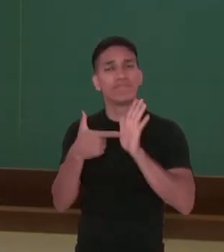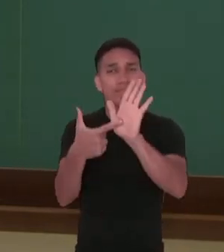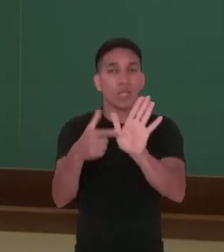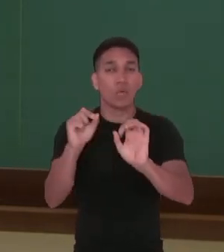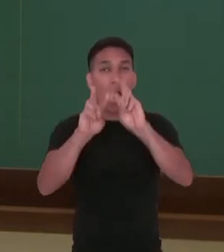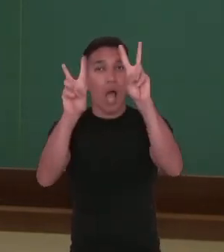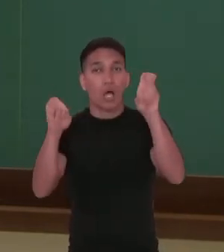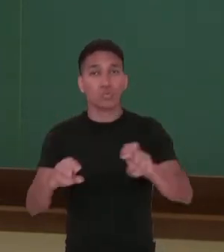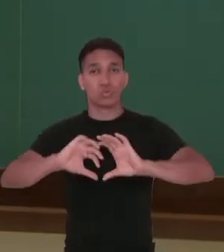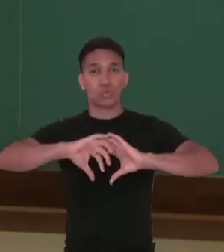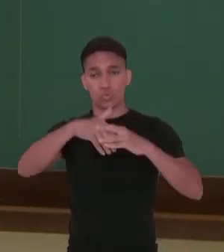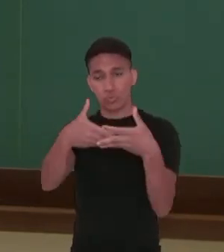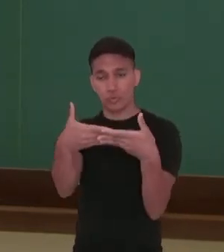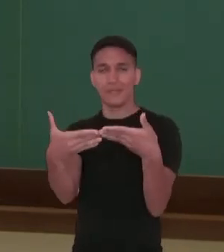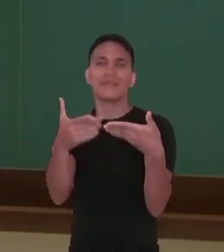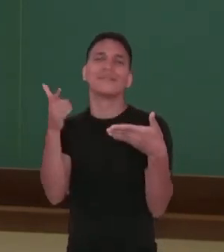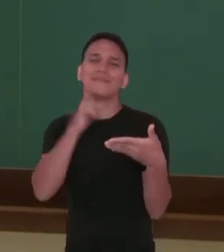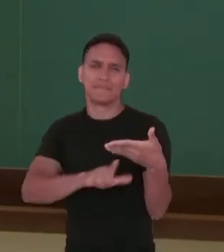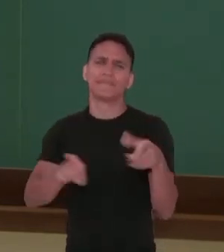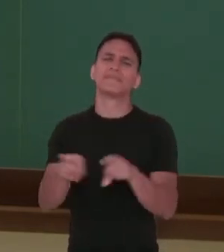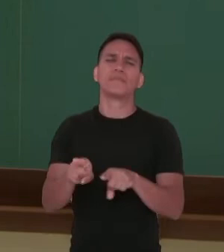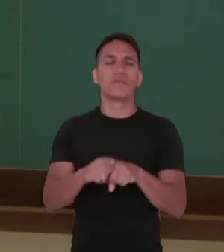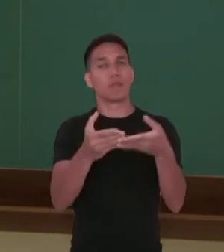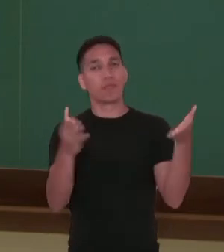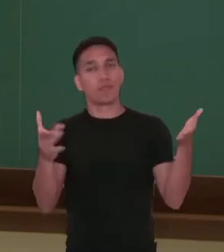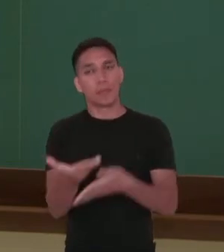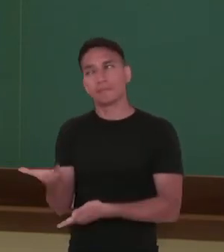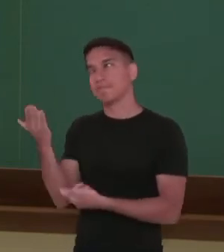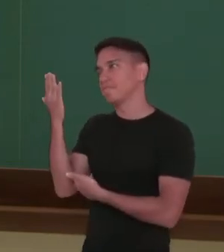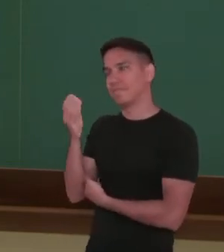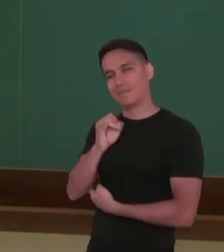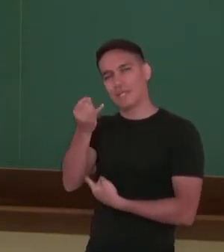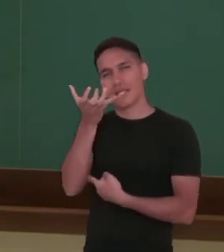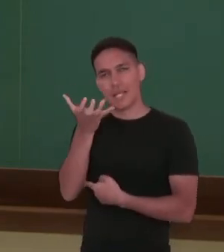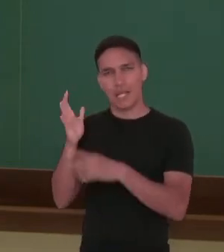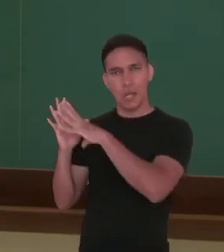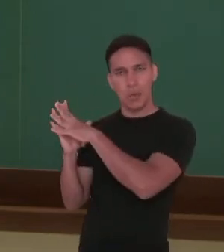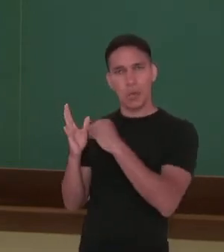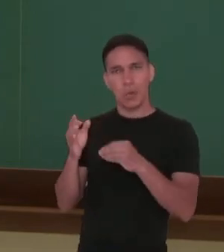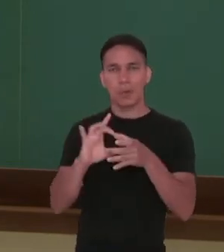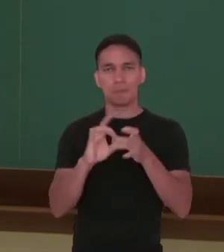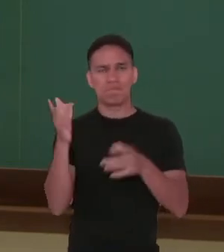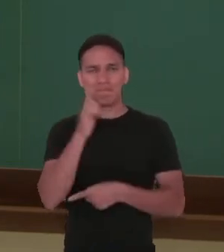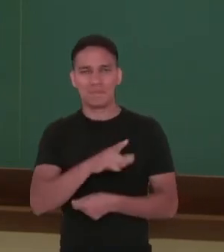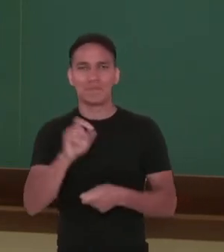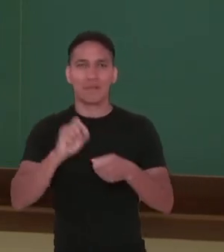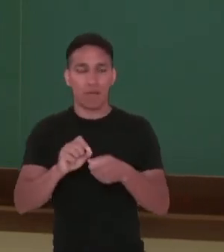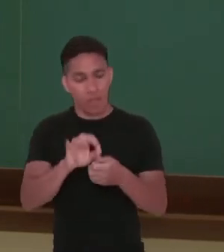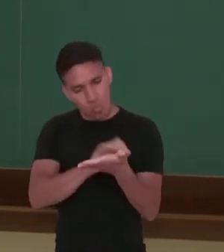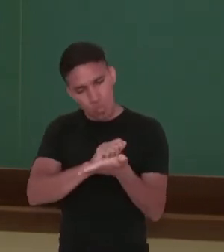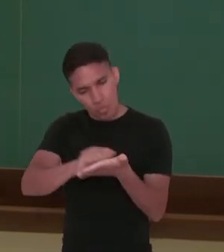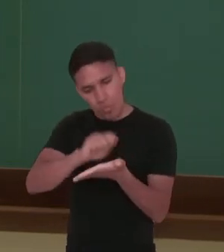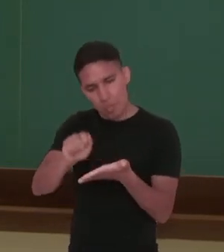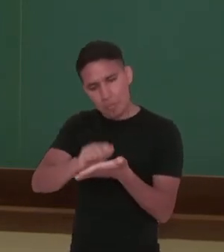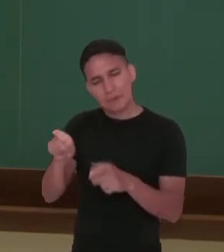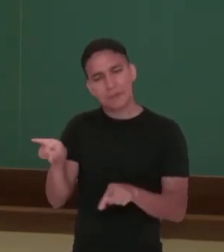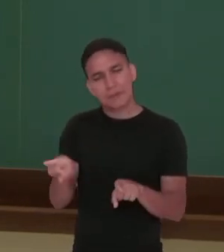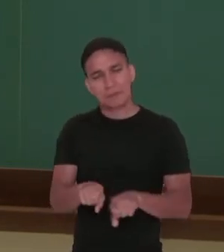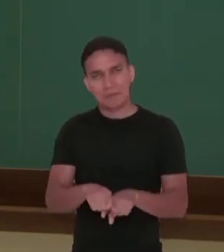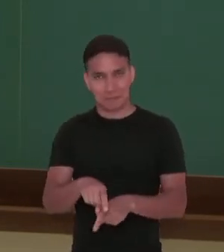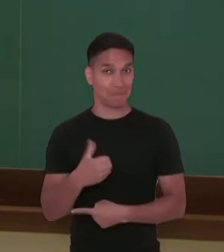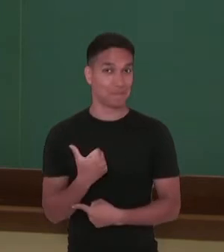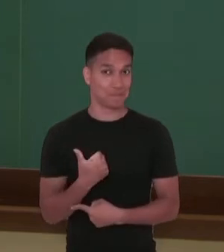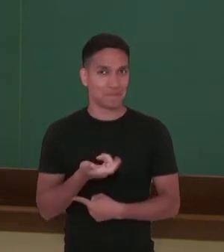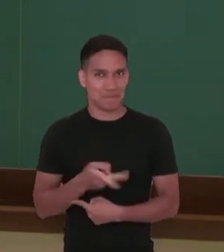Sobre cartografia, bem abrangente também. Tá aí, se você quiser copiar, né? Fica bem legal aí no seu caderno também,